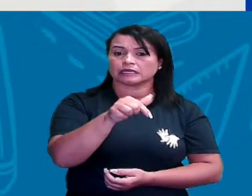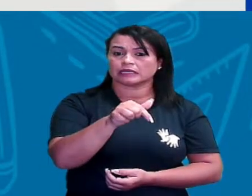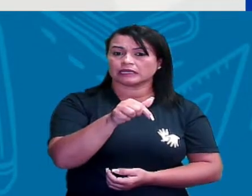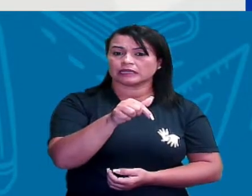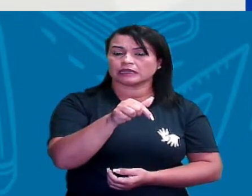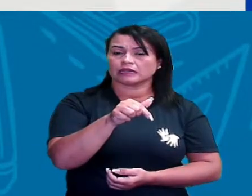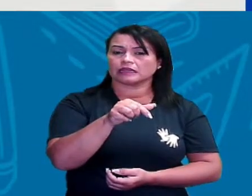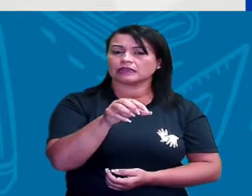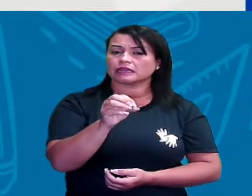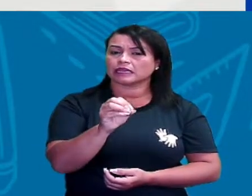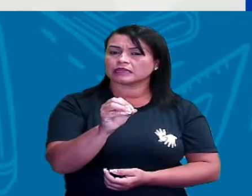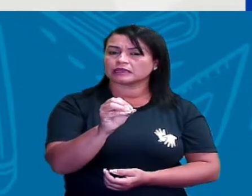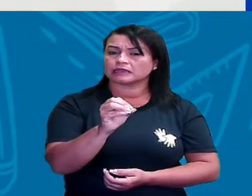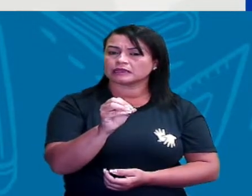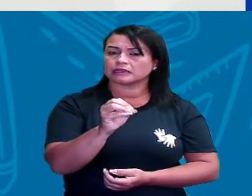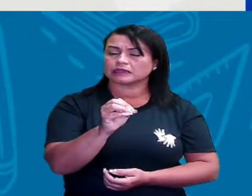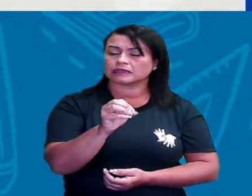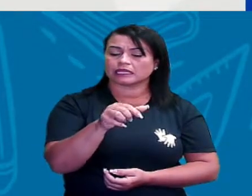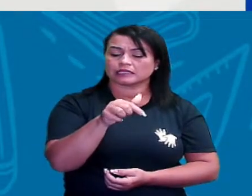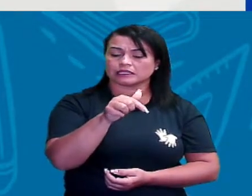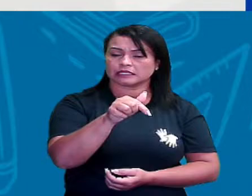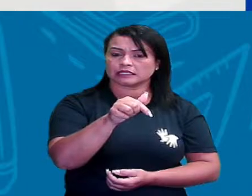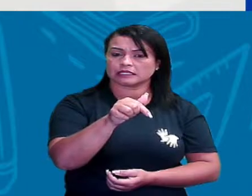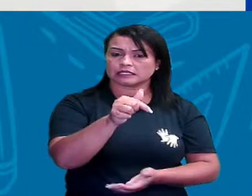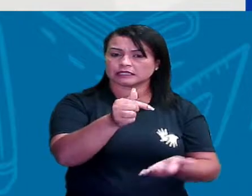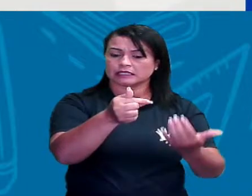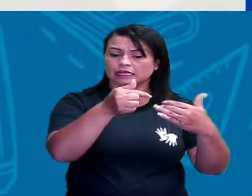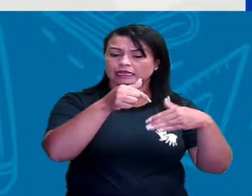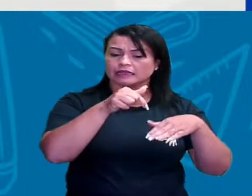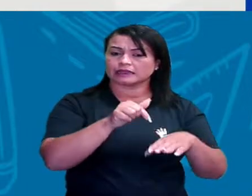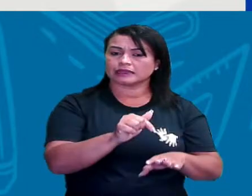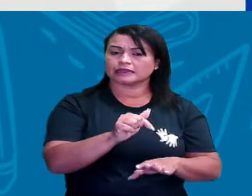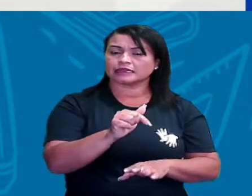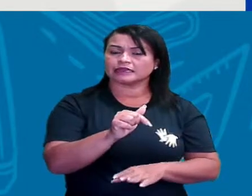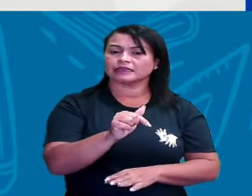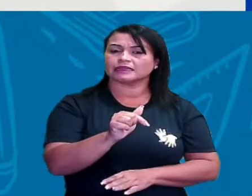870. Oh, então, esse 7 está na casa de quem?